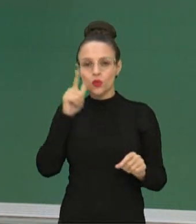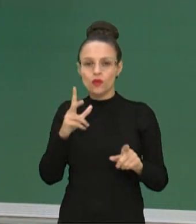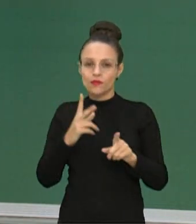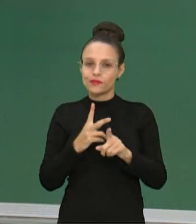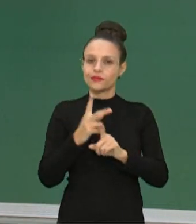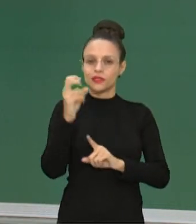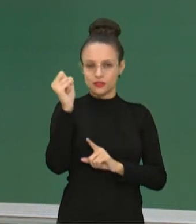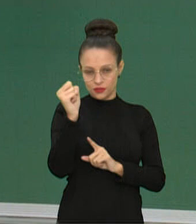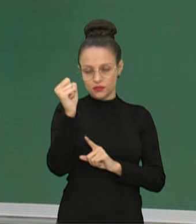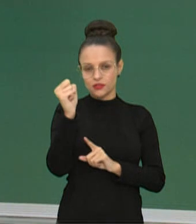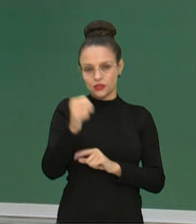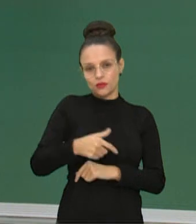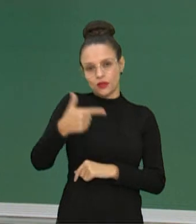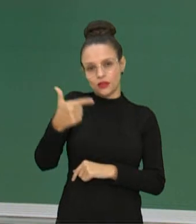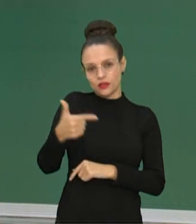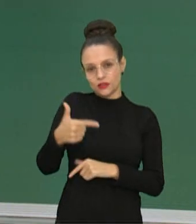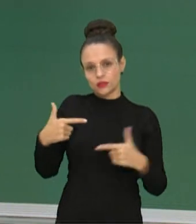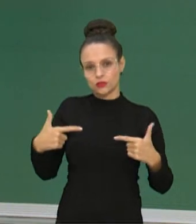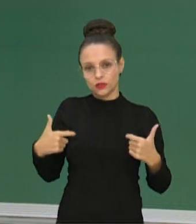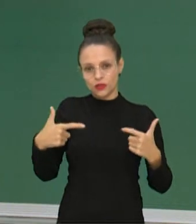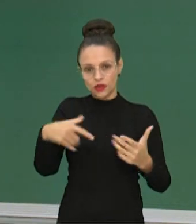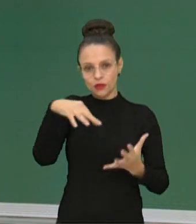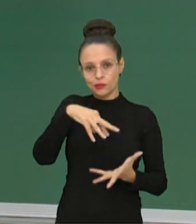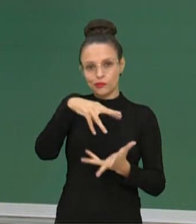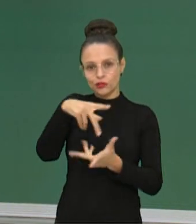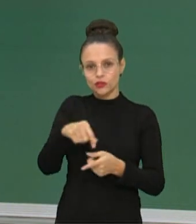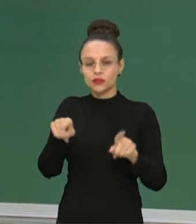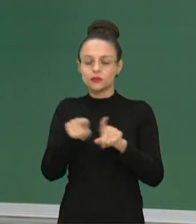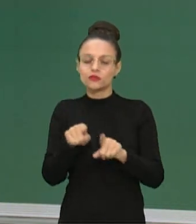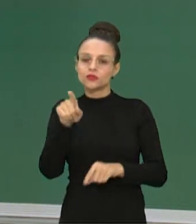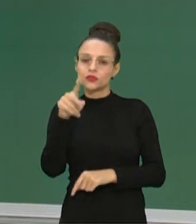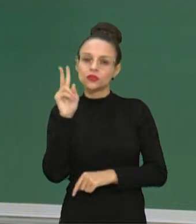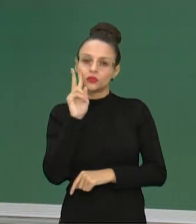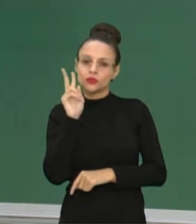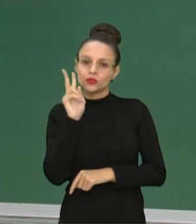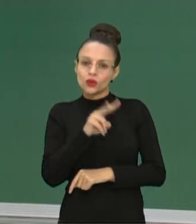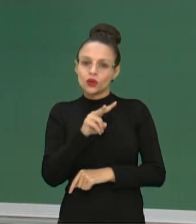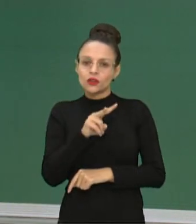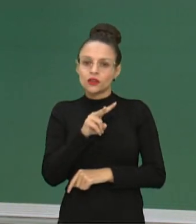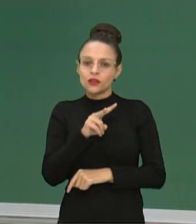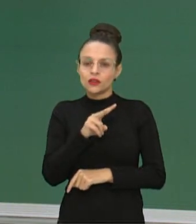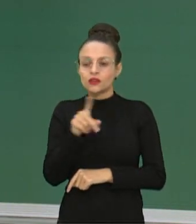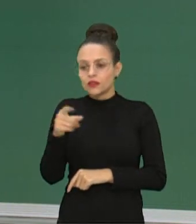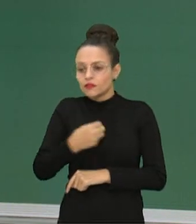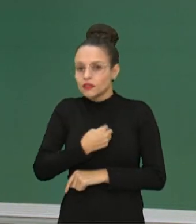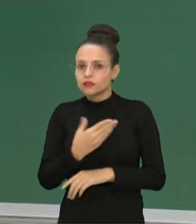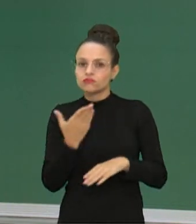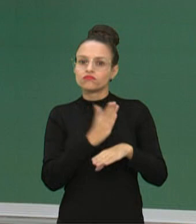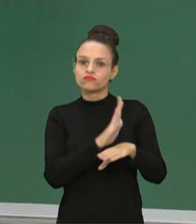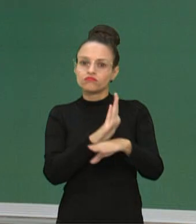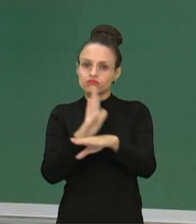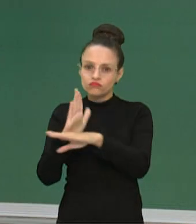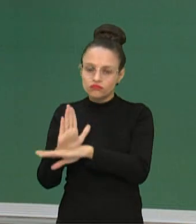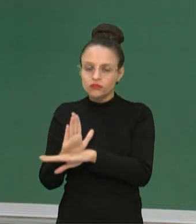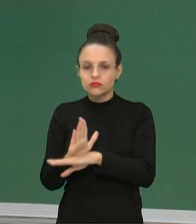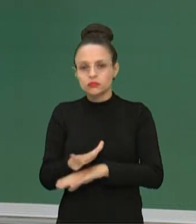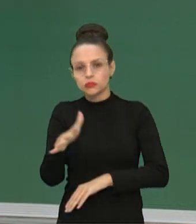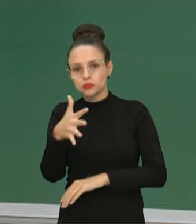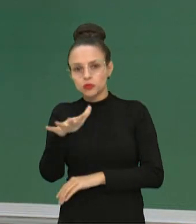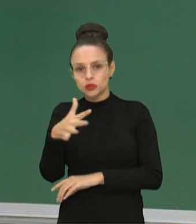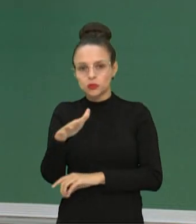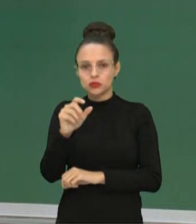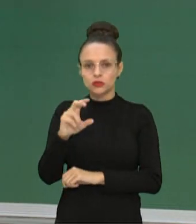venceram a Segunda Guerra Mundial, até quando você olha pelas vidas que eles contribuíram, né? De